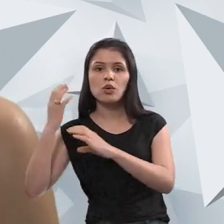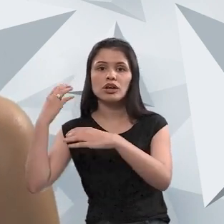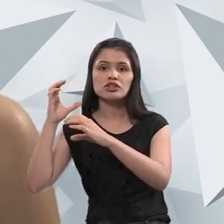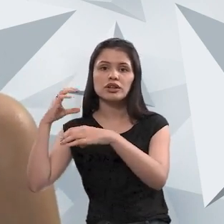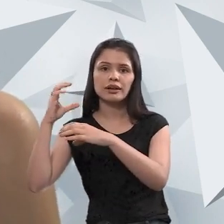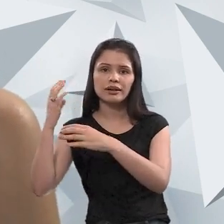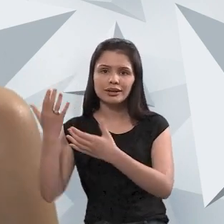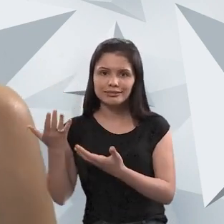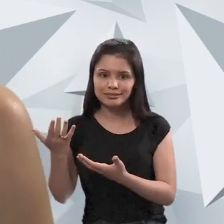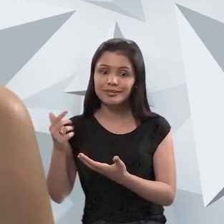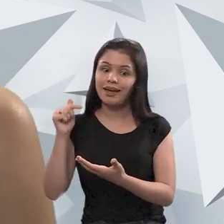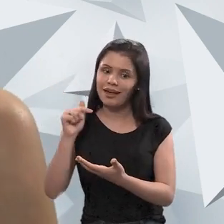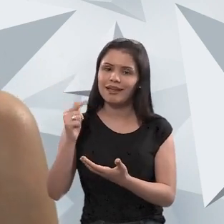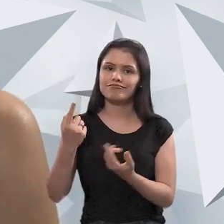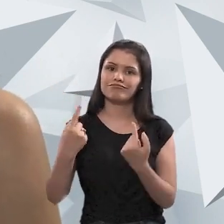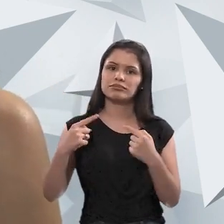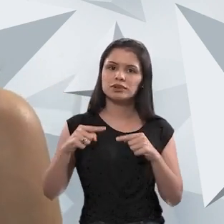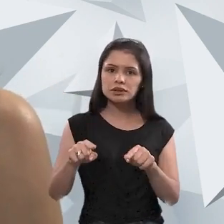o conhecimento